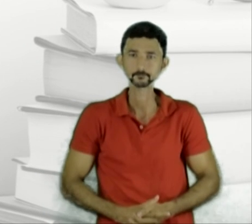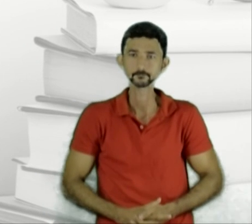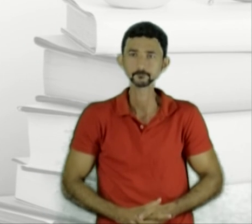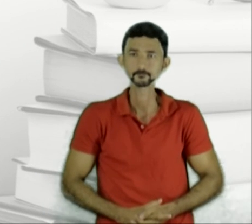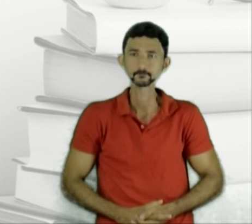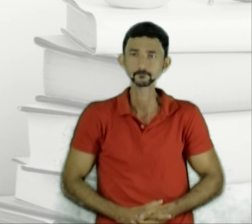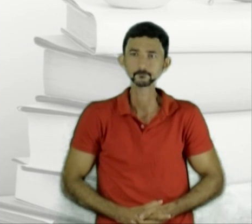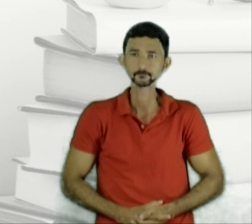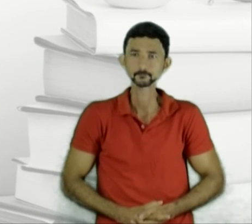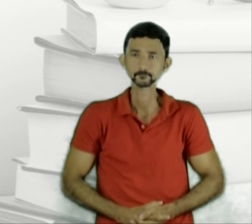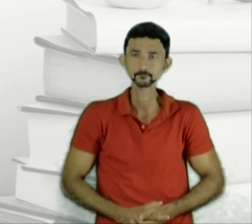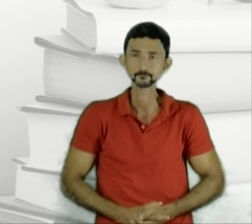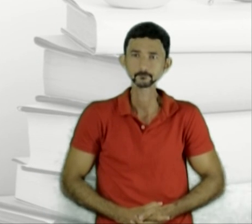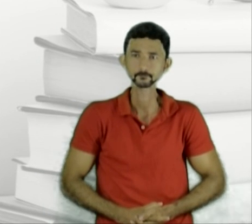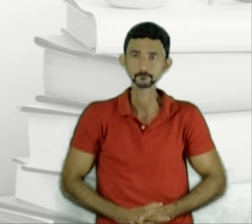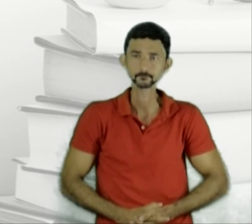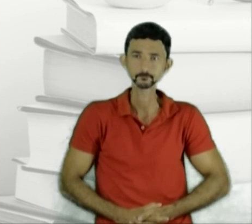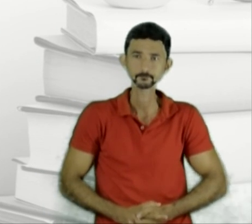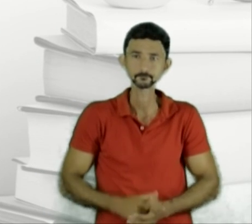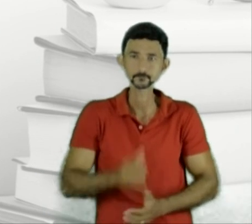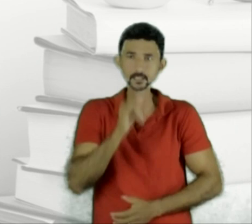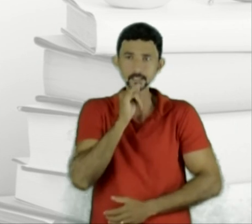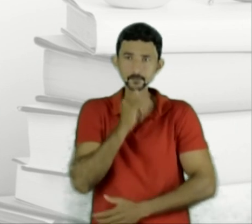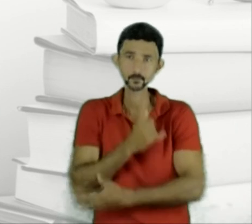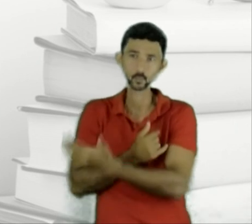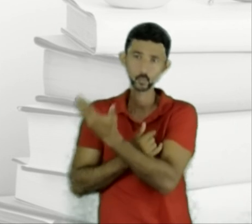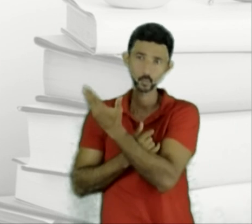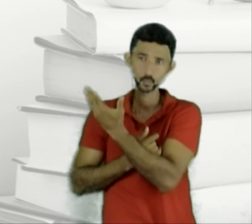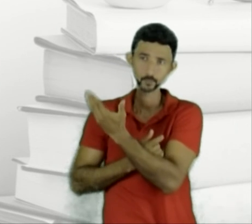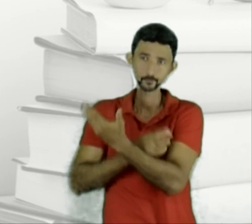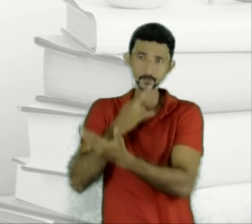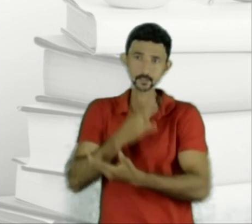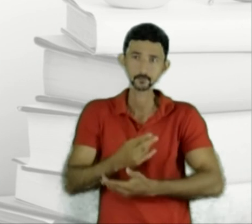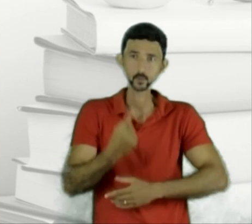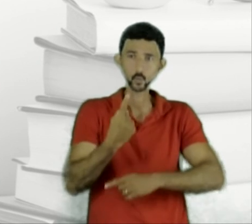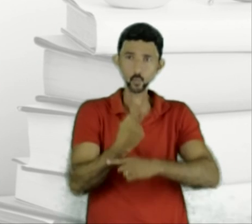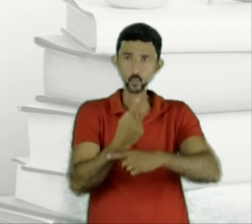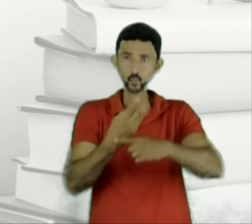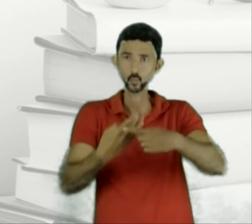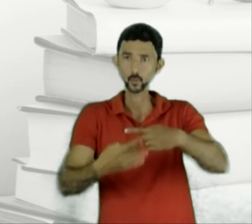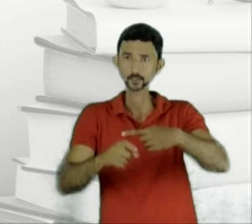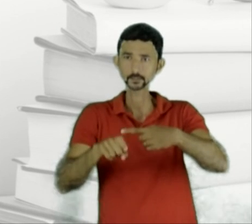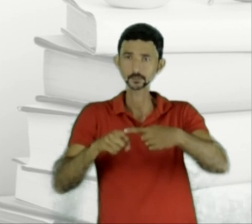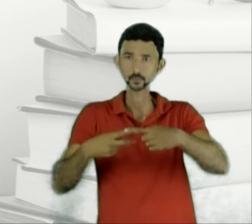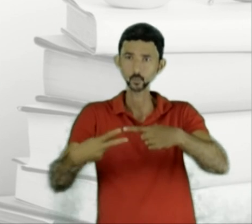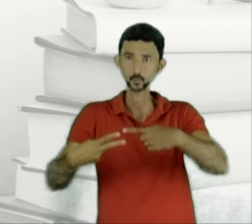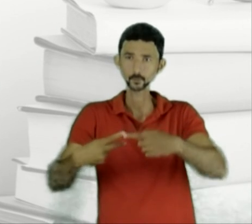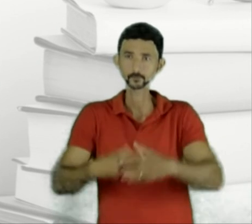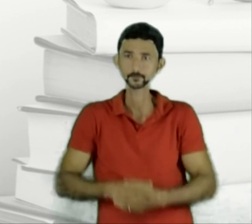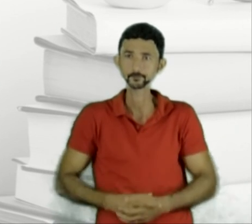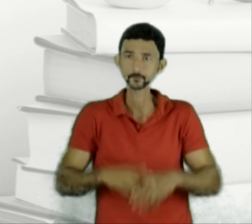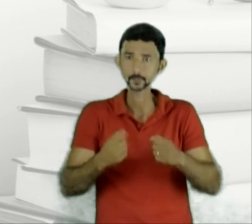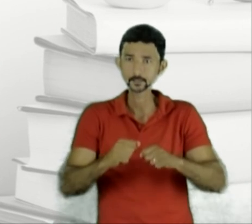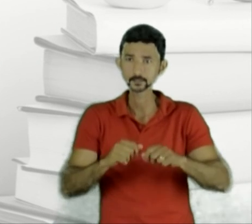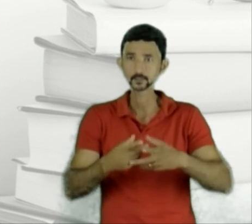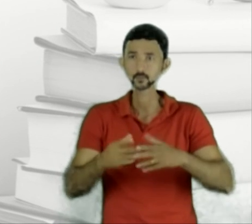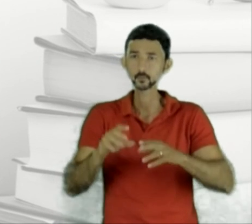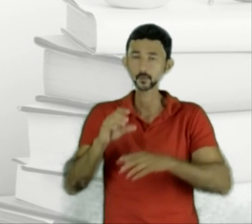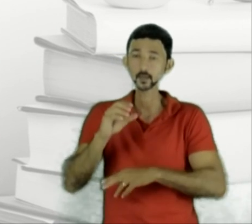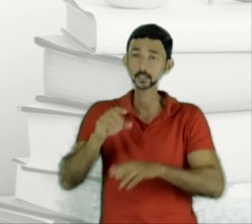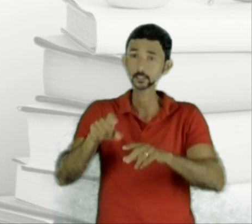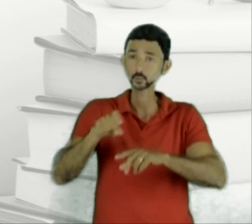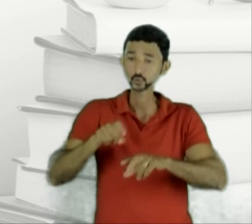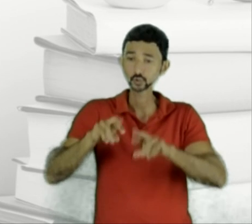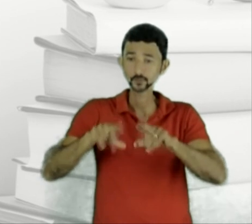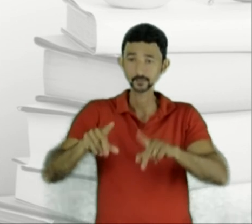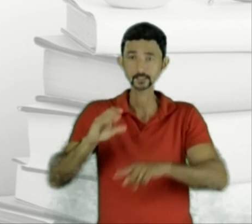certo? Que é b ao oitavo. Nos exemplos que o resultado foi 1 sobre 4x ao quadrado, devemos considerar que o